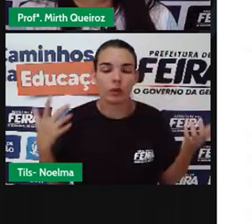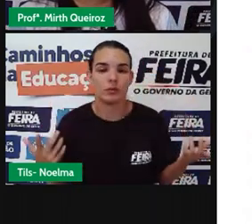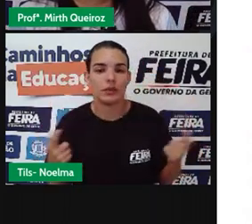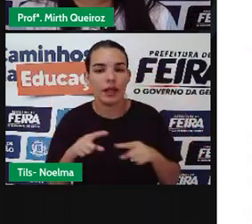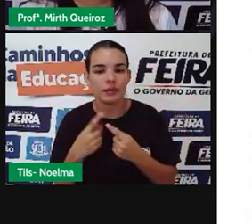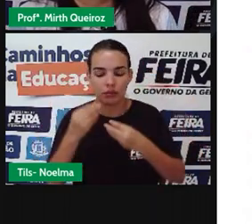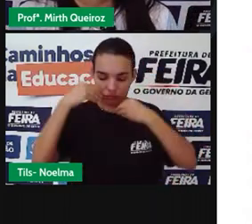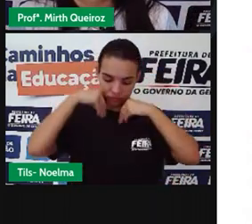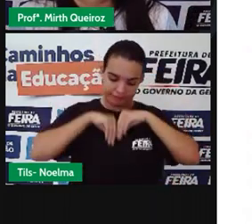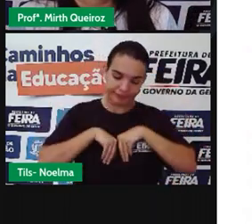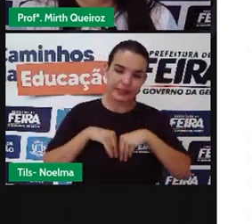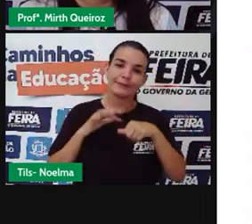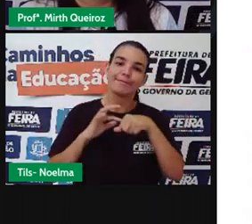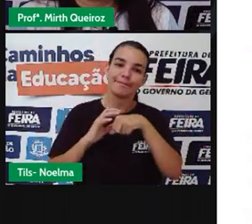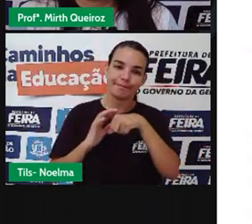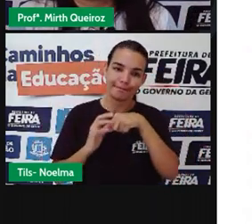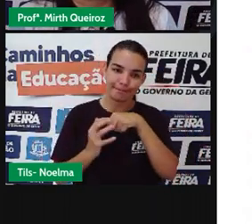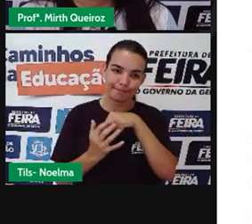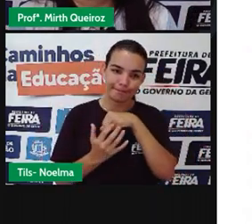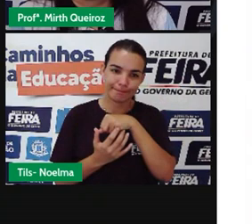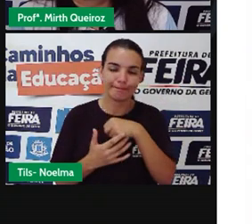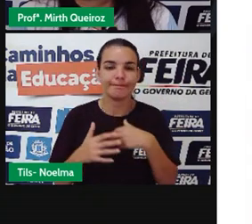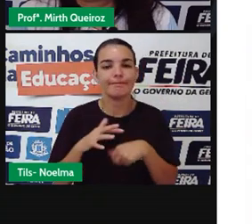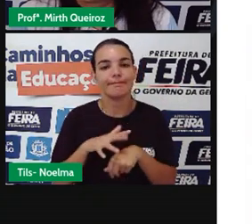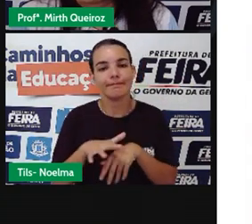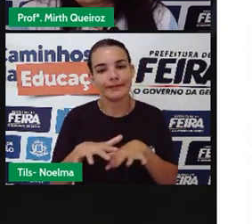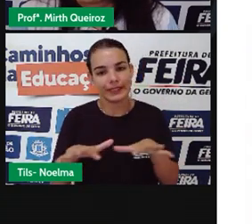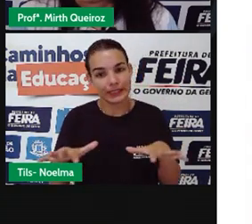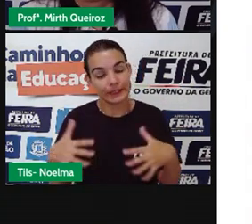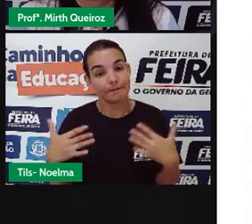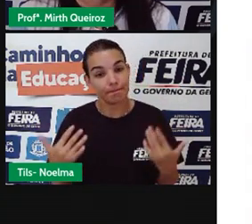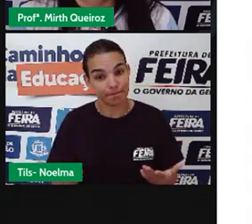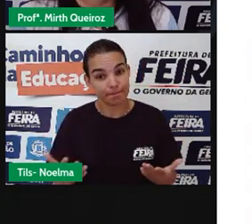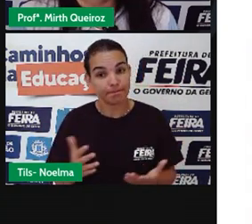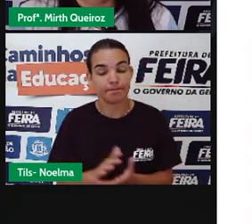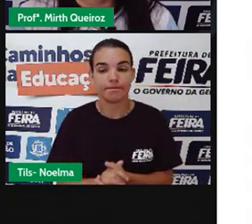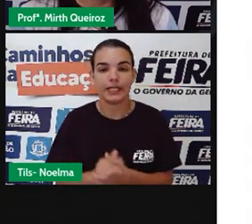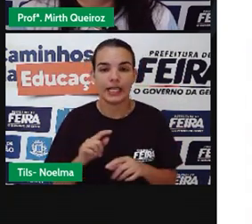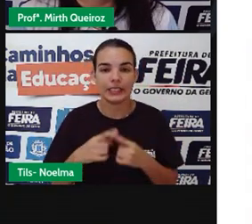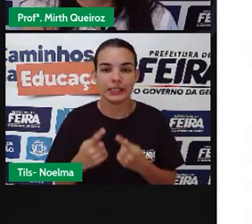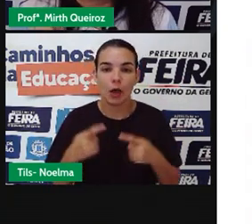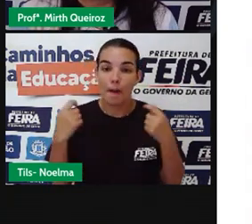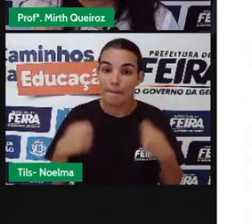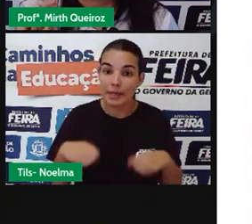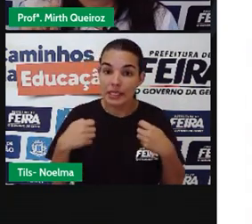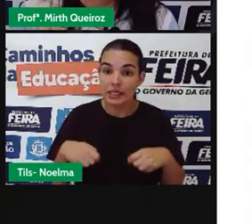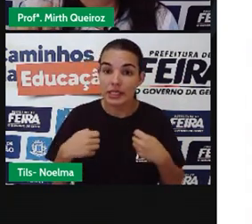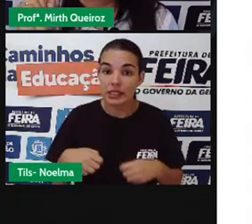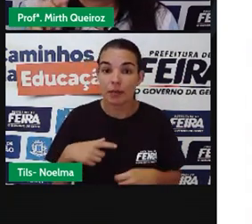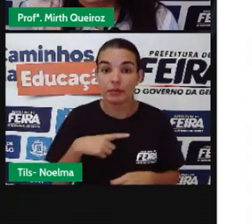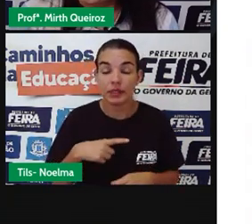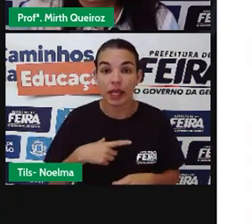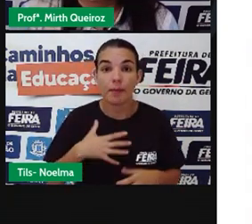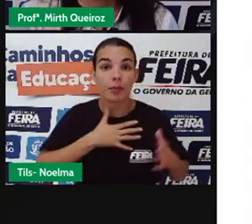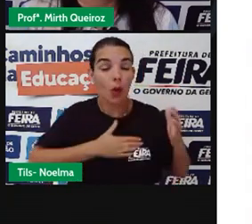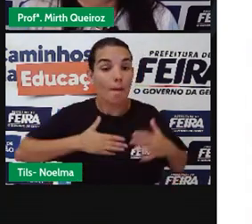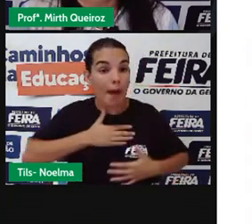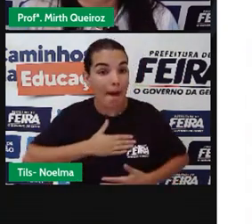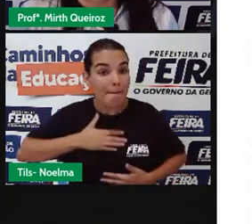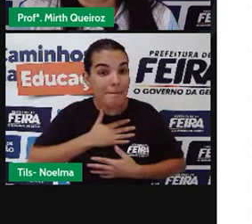E essas bactérias é hoje vídeos então nós temos uma